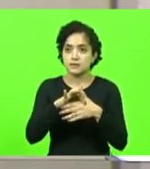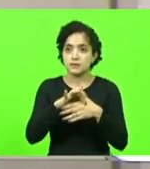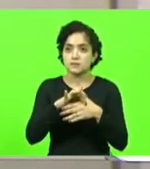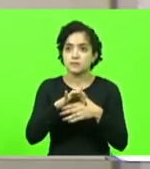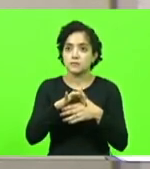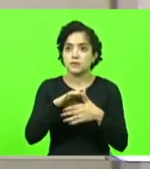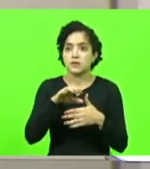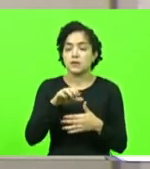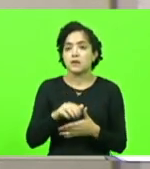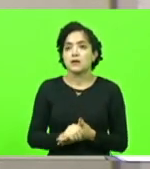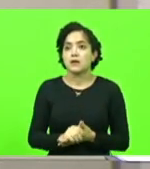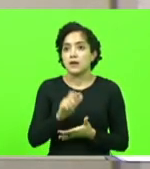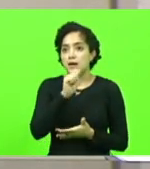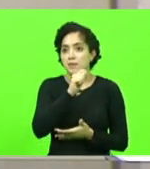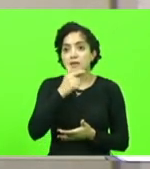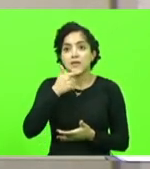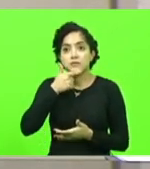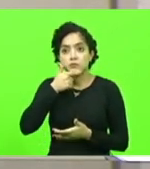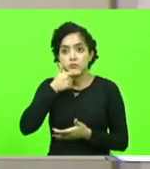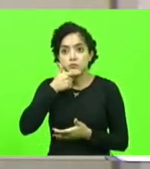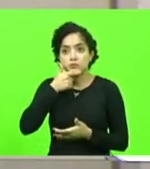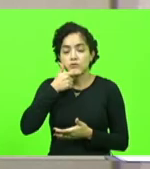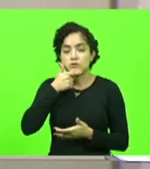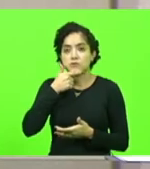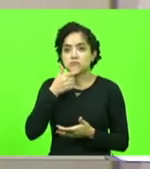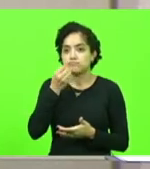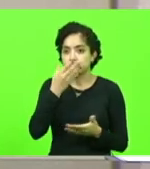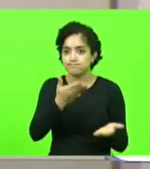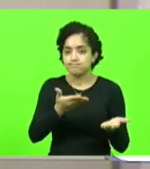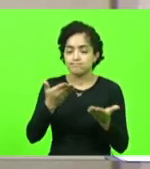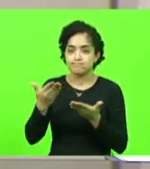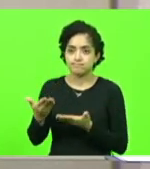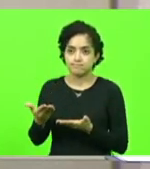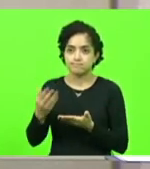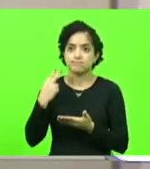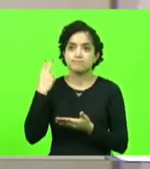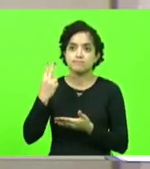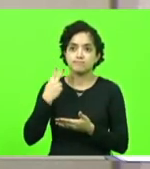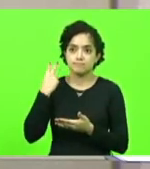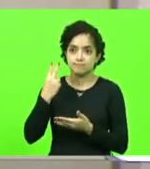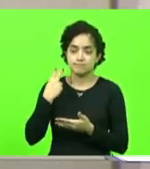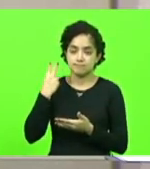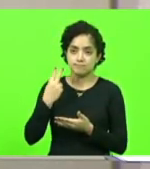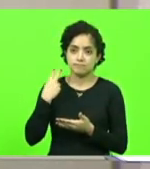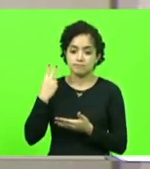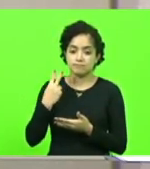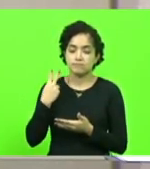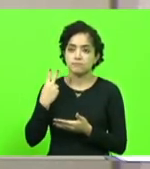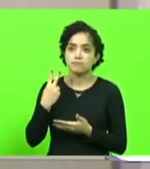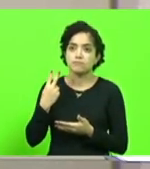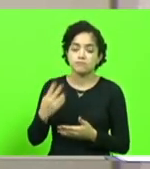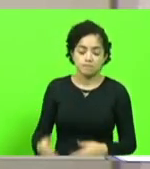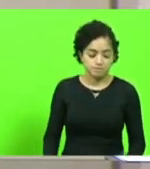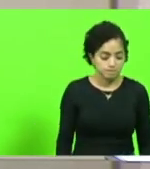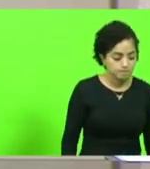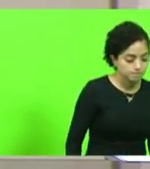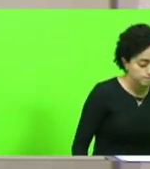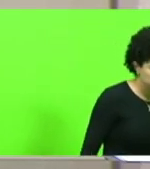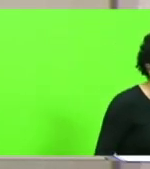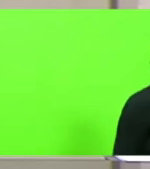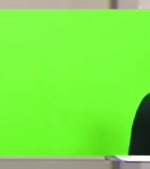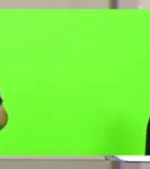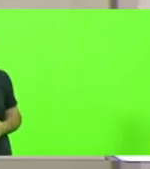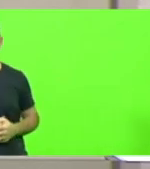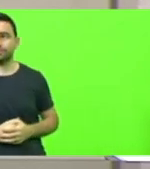Luz. Sejam bem-vindos a essa casa. Temos aqui o vereador Rubio dos Santos, a vereadora de Janira,